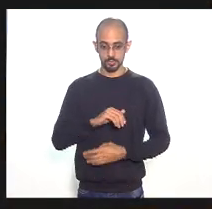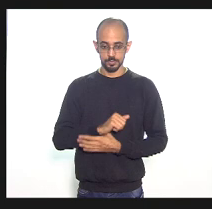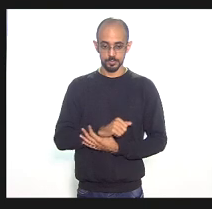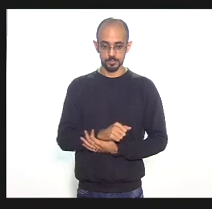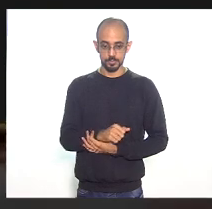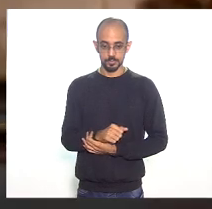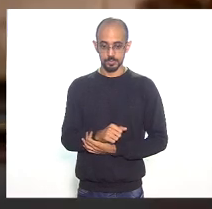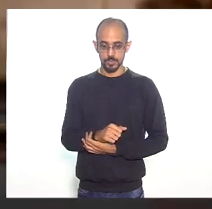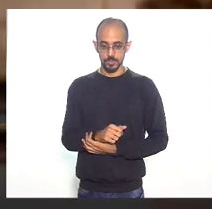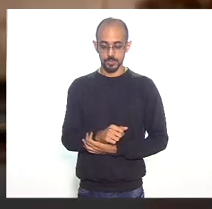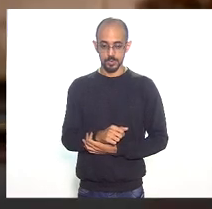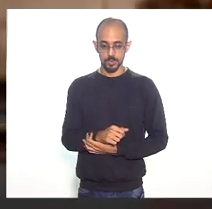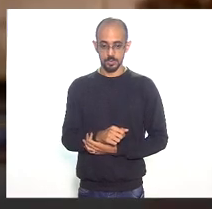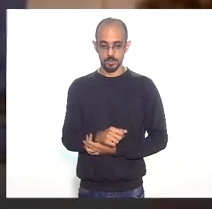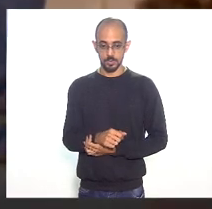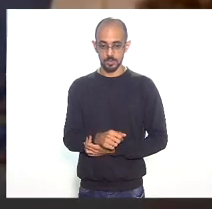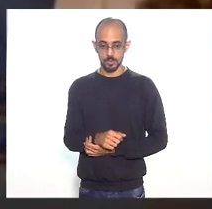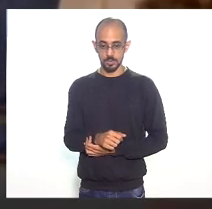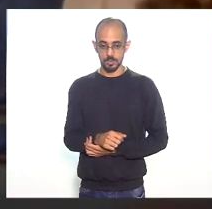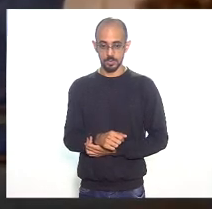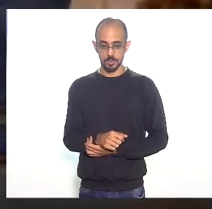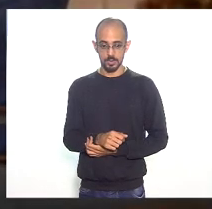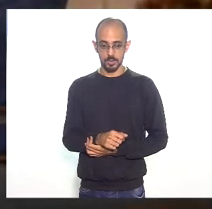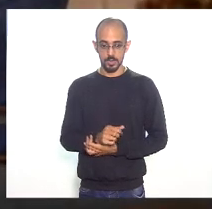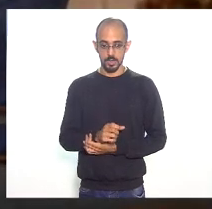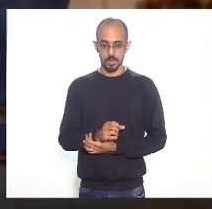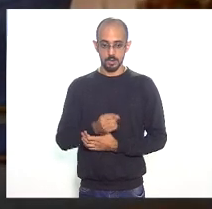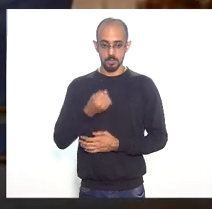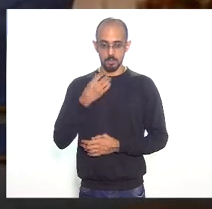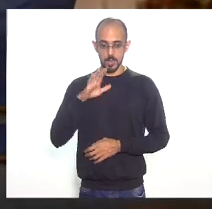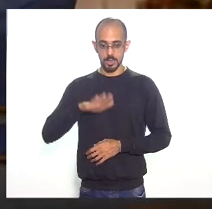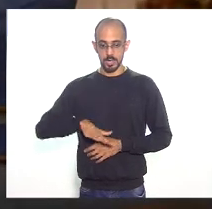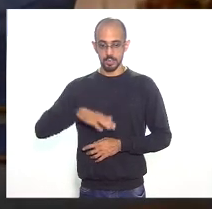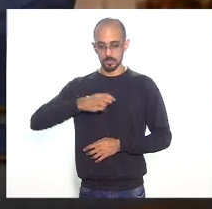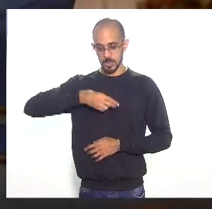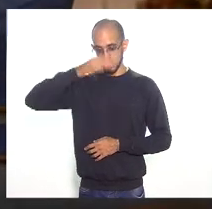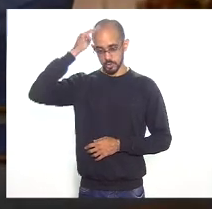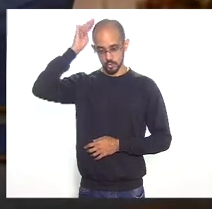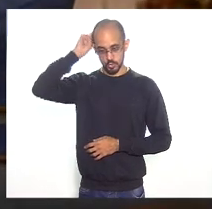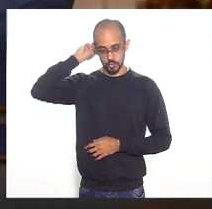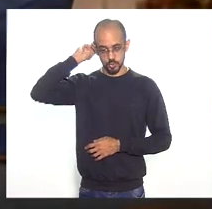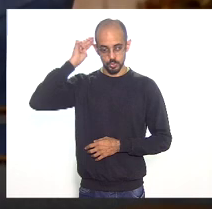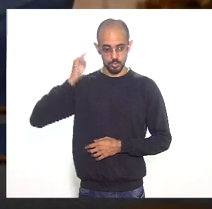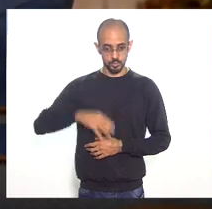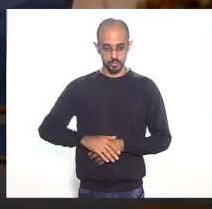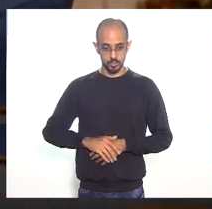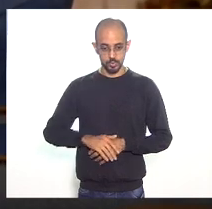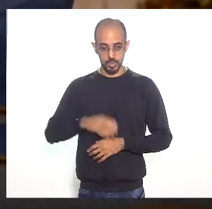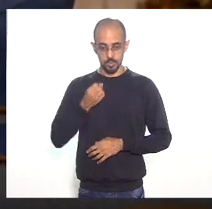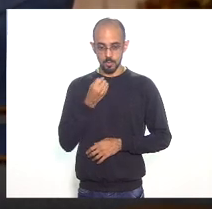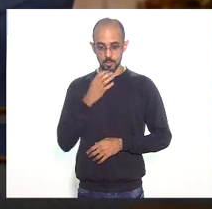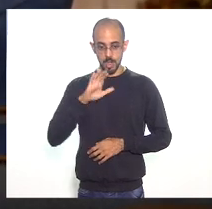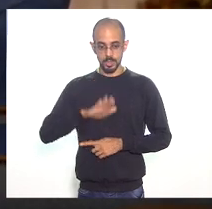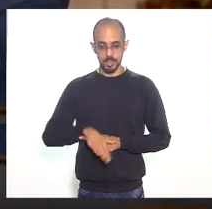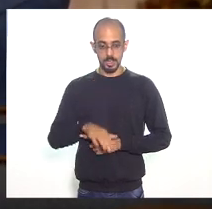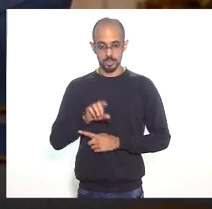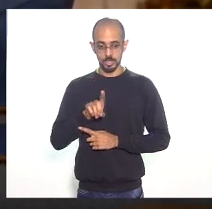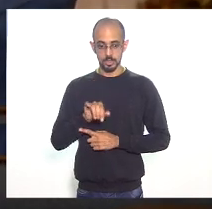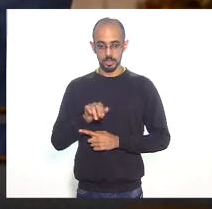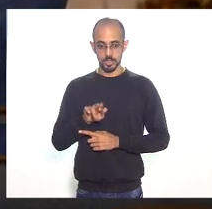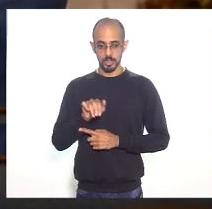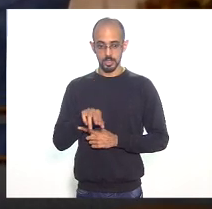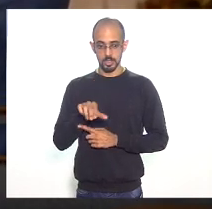Boa tarde a todas e a todos. Boa tarde, Márcio. Boa tarde, presidente. Boa tarde, Adriana. Boa tarde a todos também.